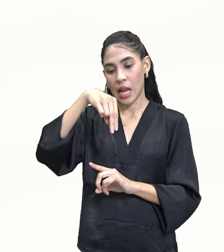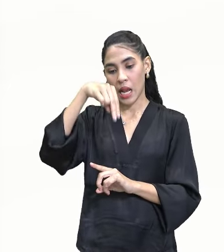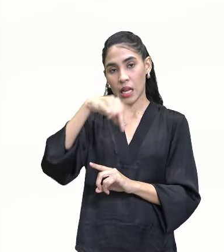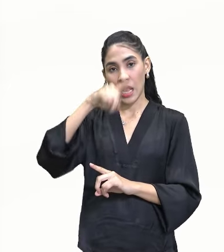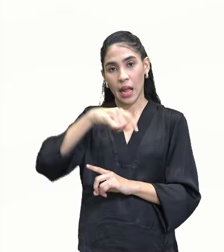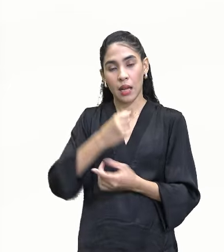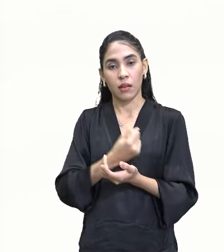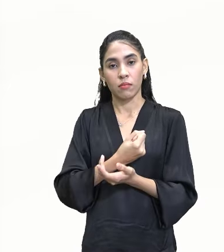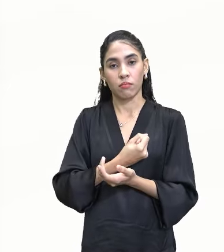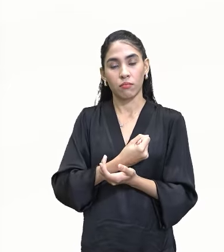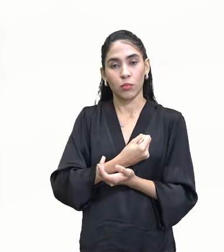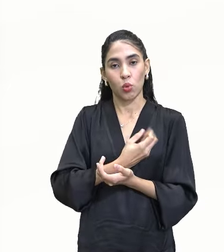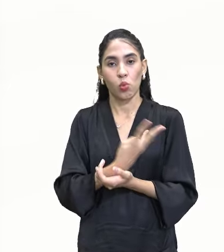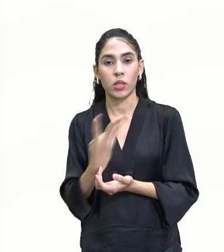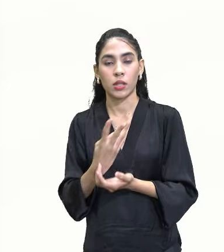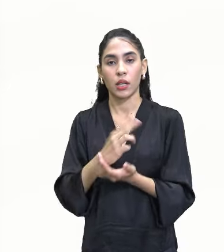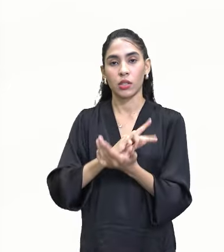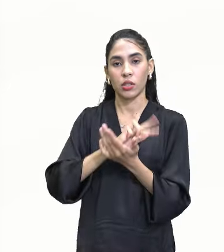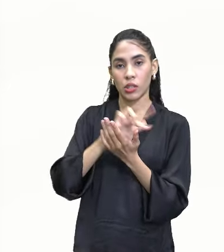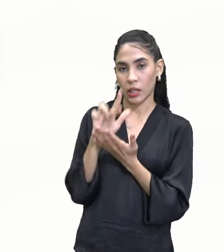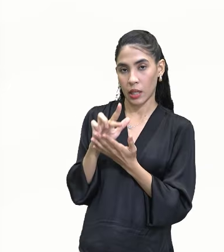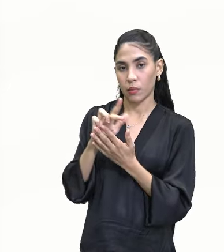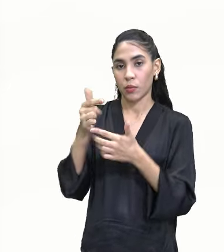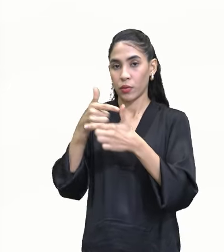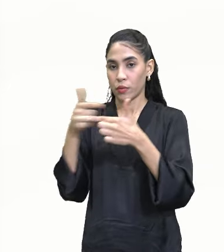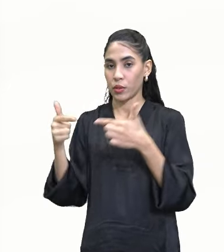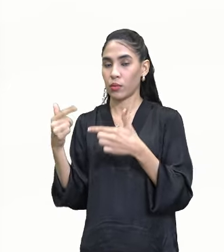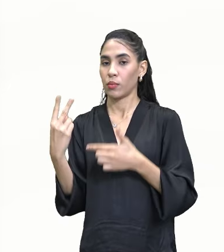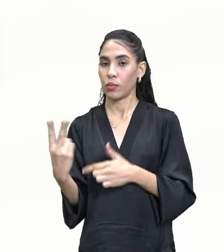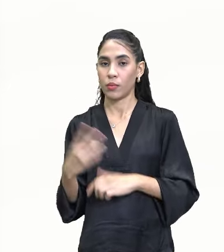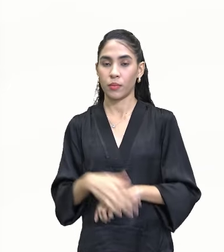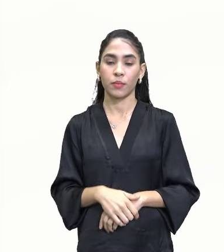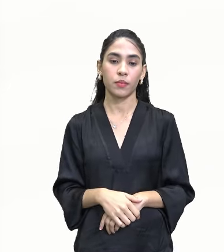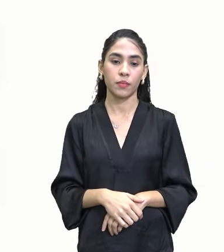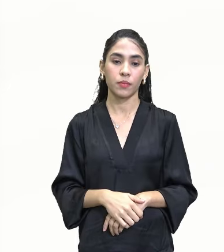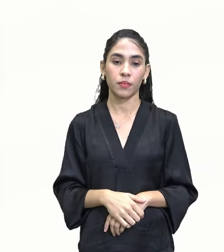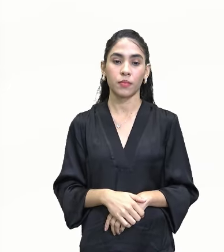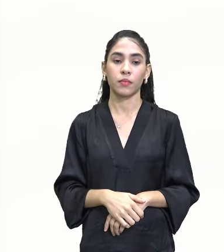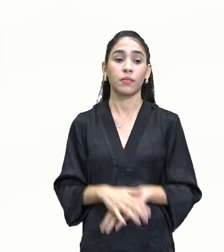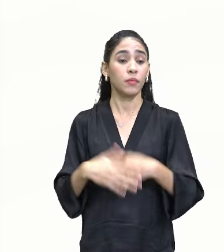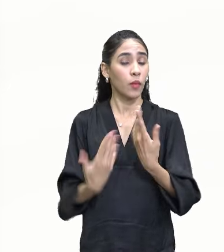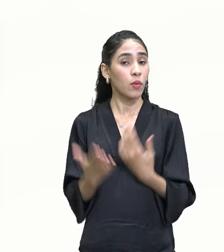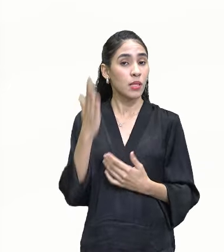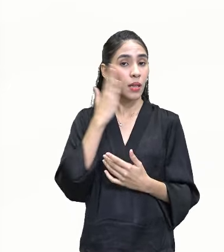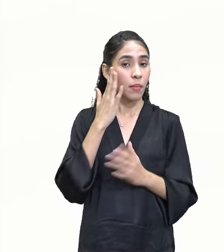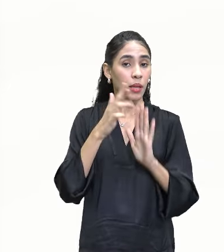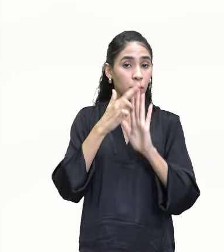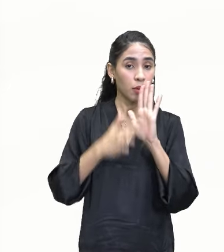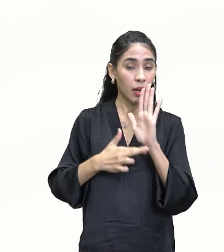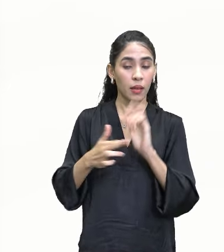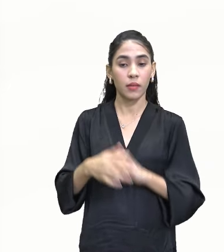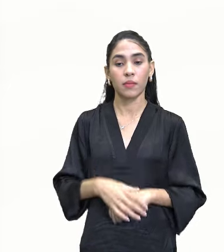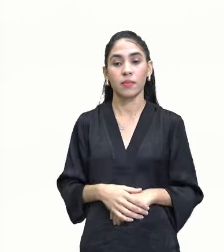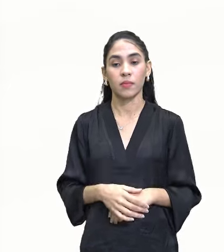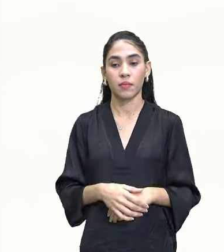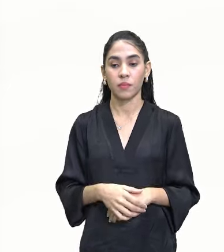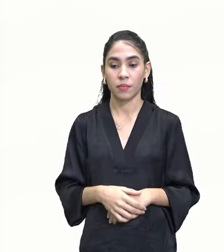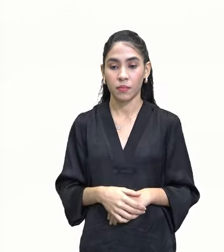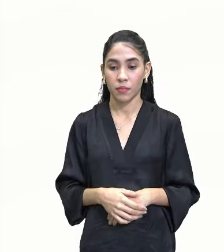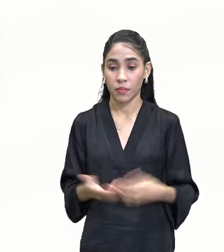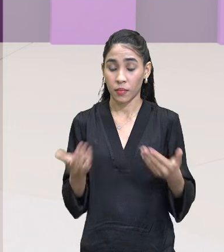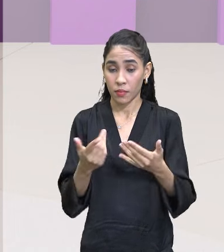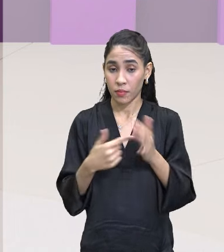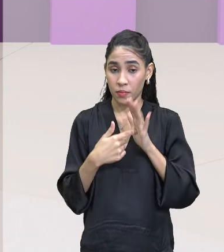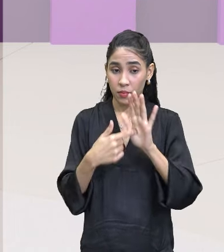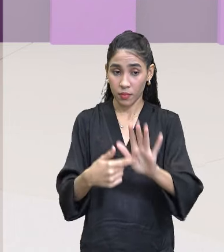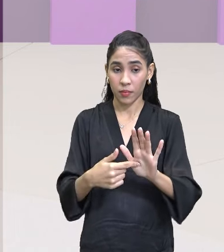termos, dividido por 2. Tá ok? Sabendo disso, então, nós vamos agora trazer